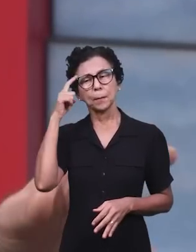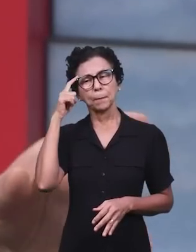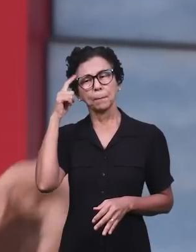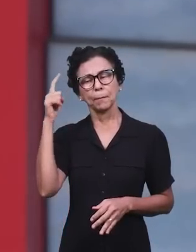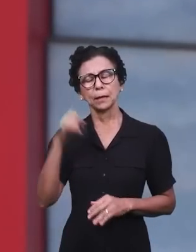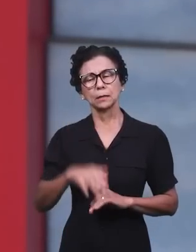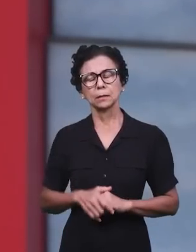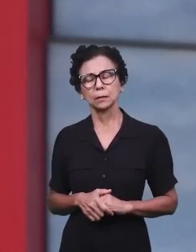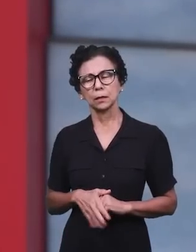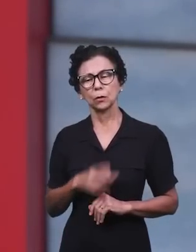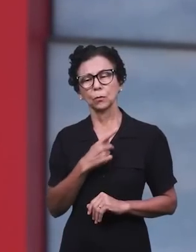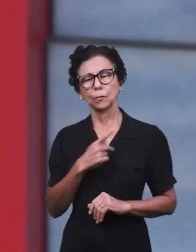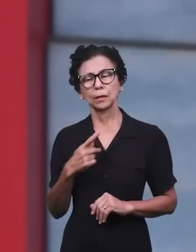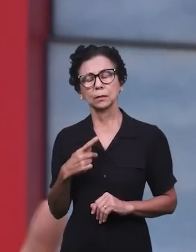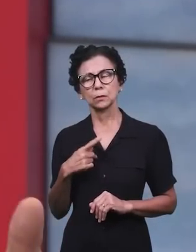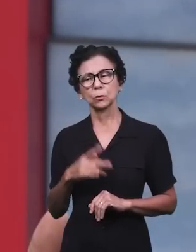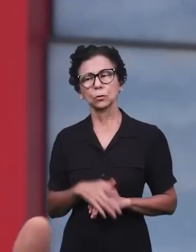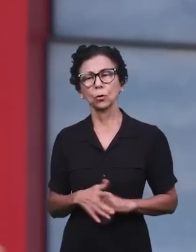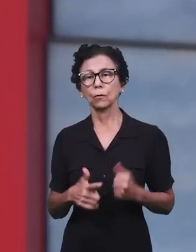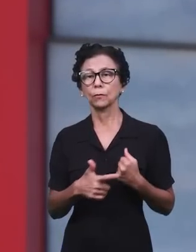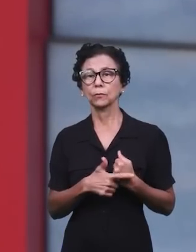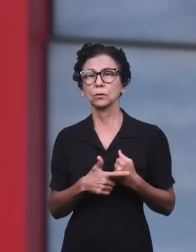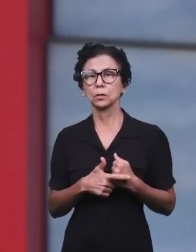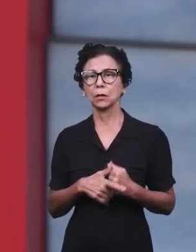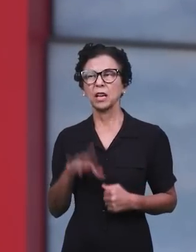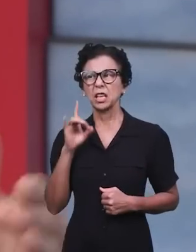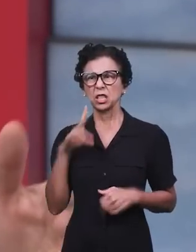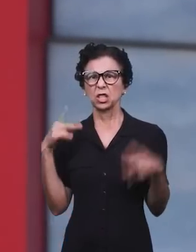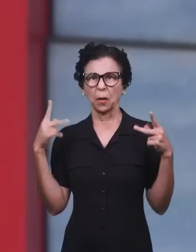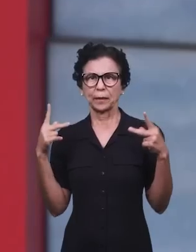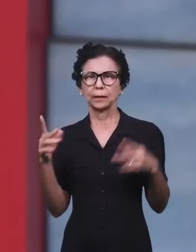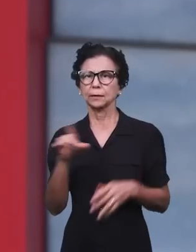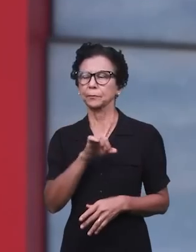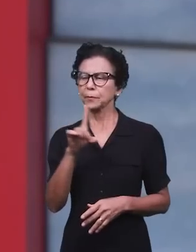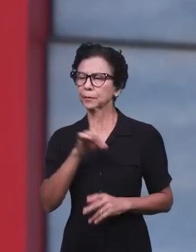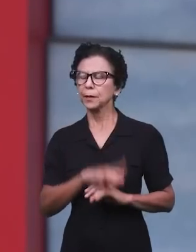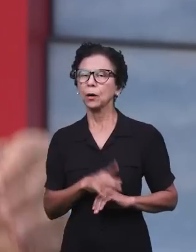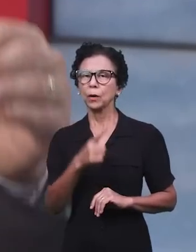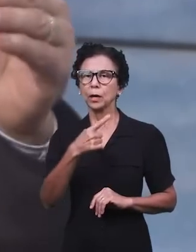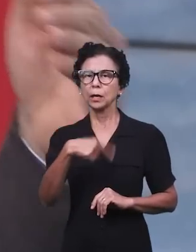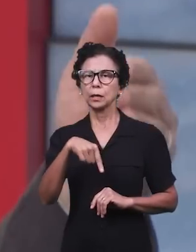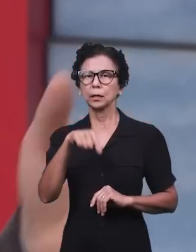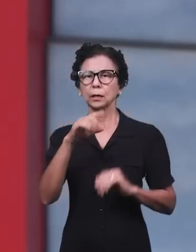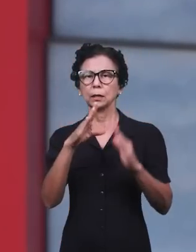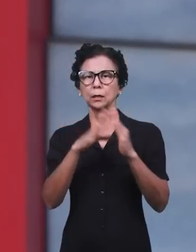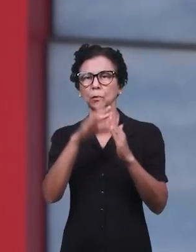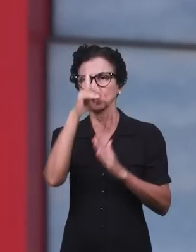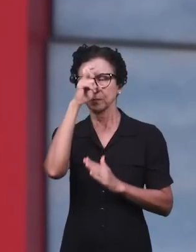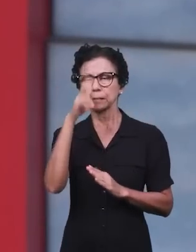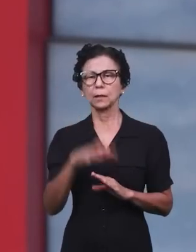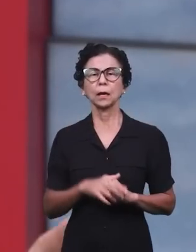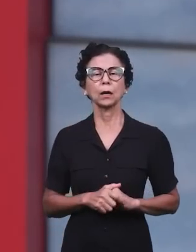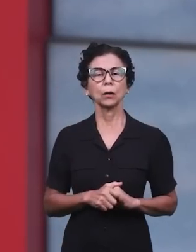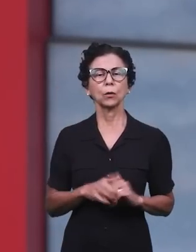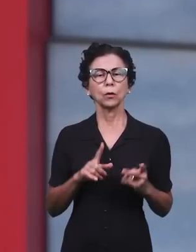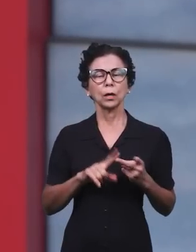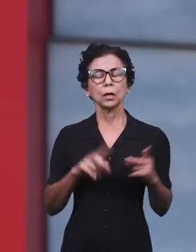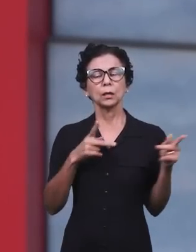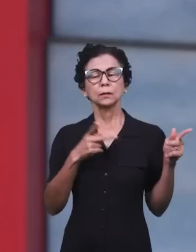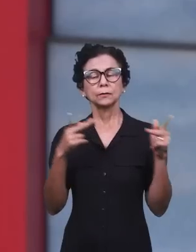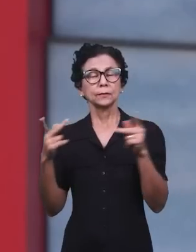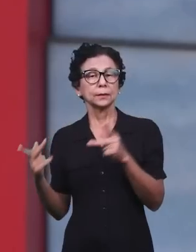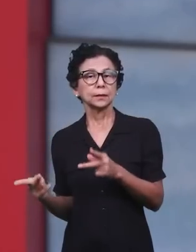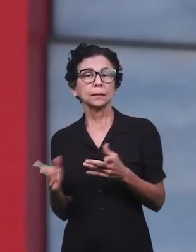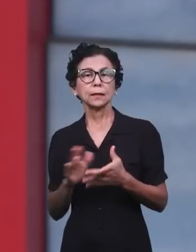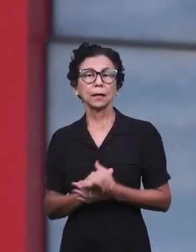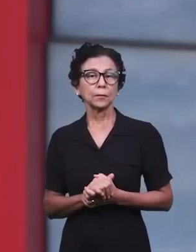está atendendo até um cliente seu lá, você tem uma oportunidade, é o momento que a pessoa te pega de surpresa